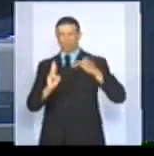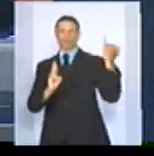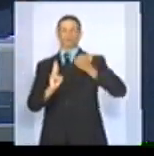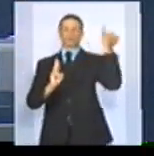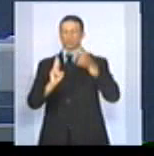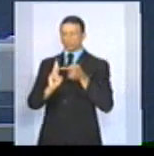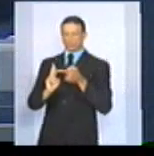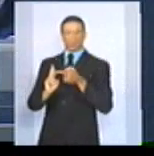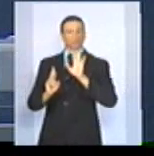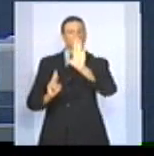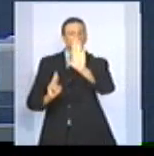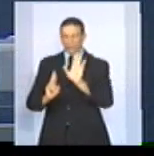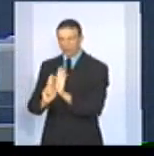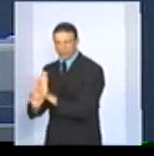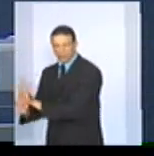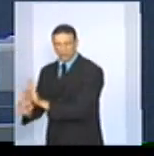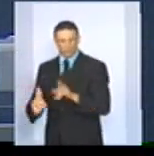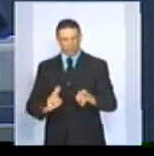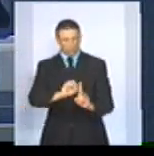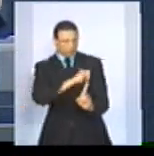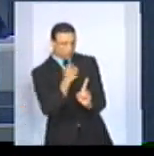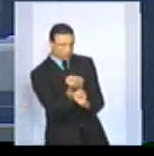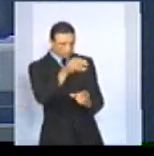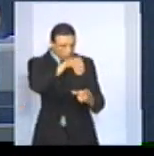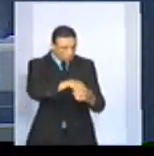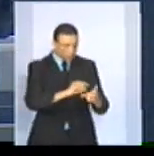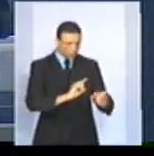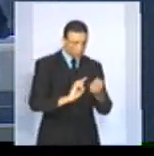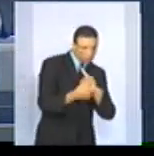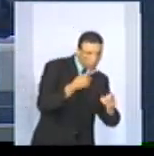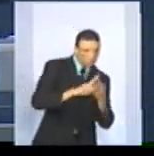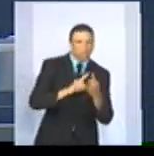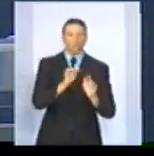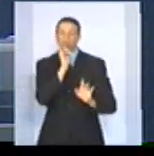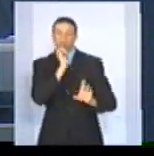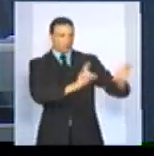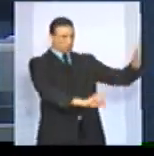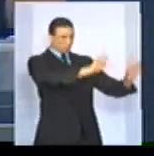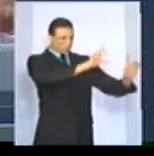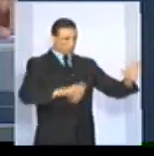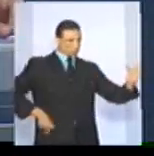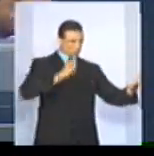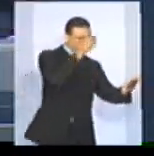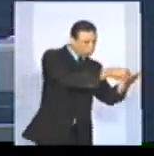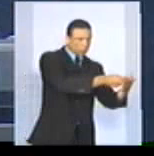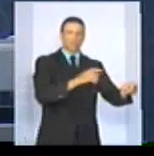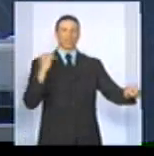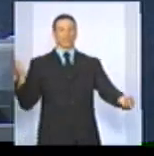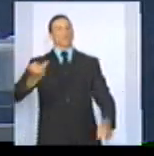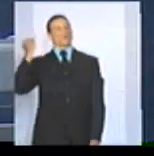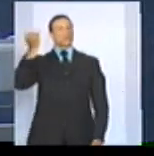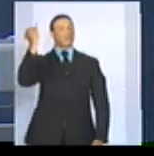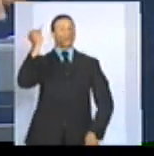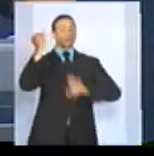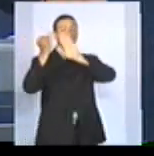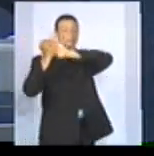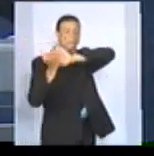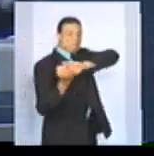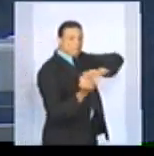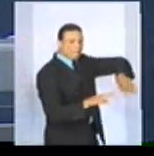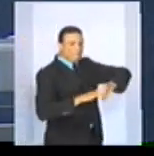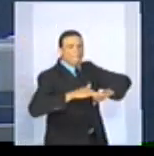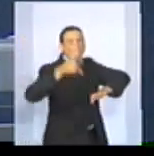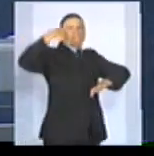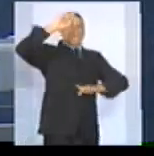trazer para nossa cidade O Grande Debate que além de ter vindo por assinatura ela é importante é importantíssima mas tem uma discussão mais